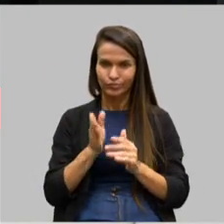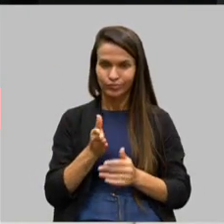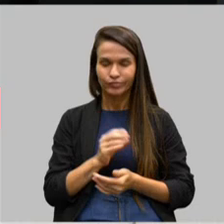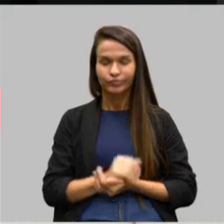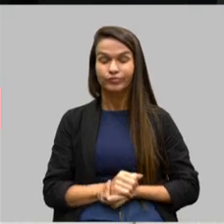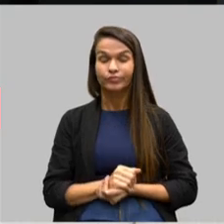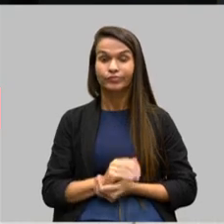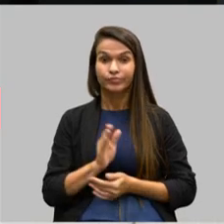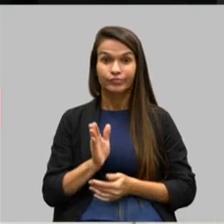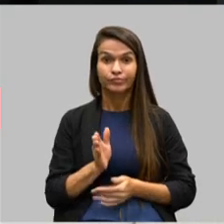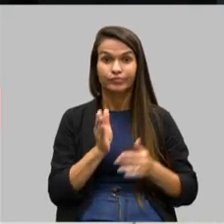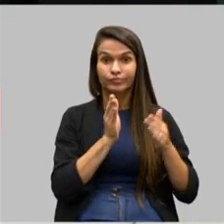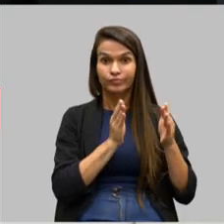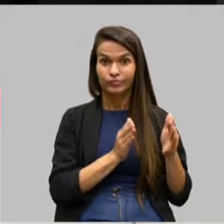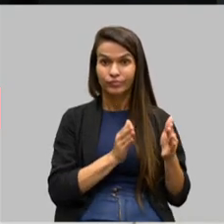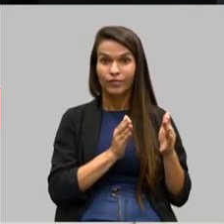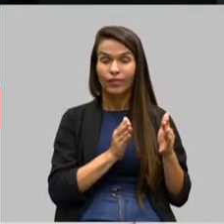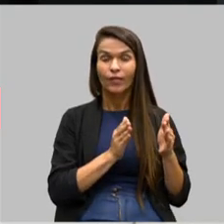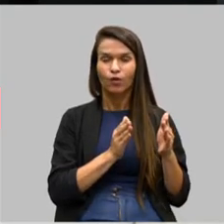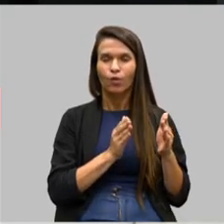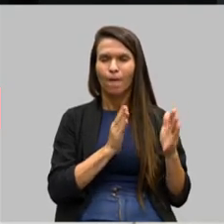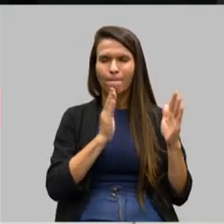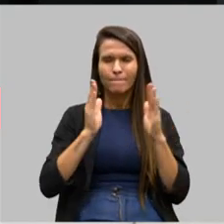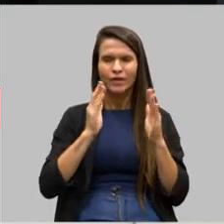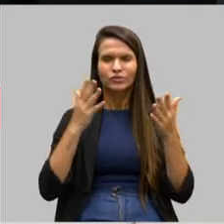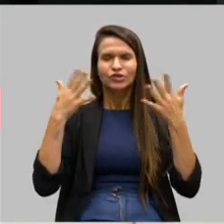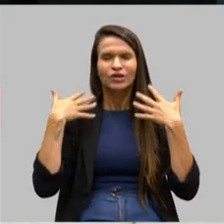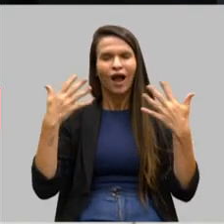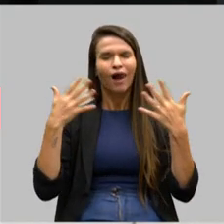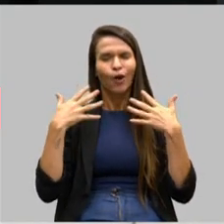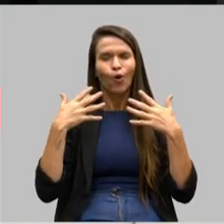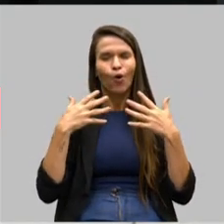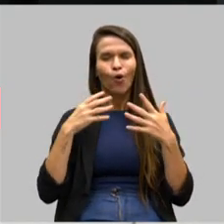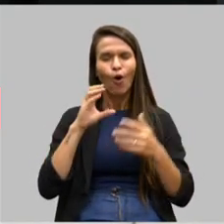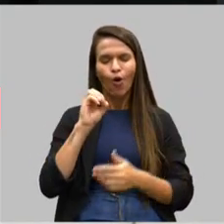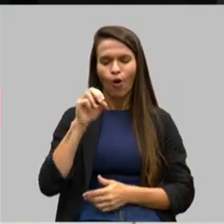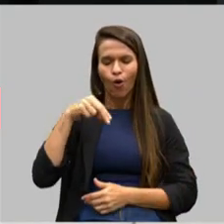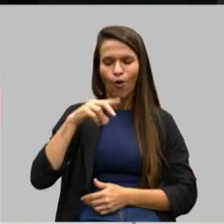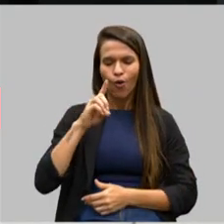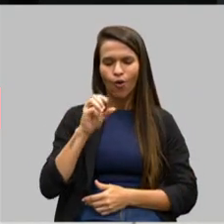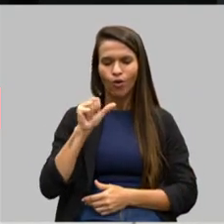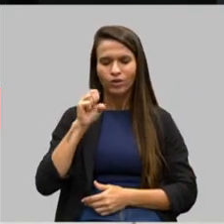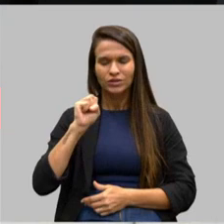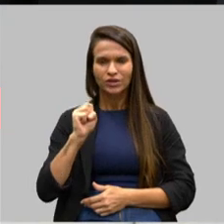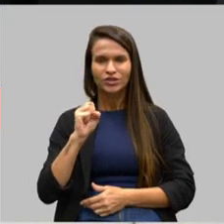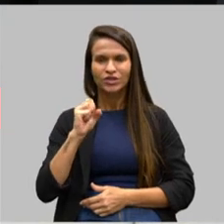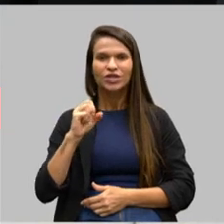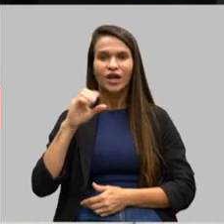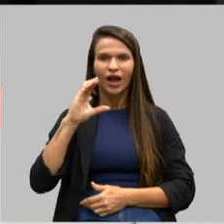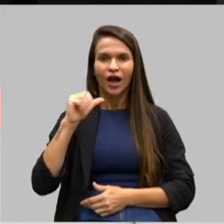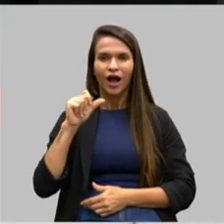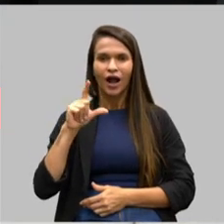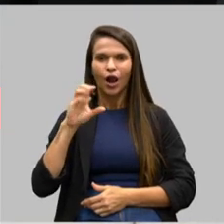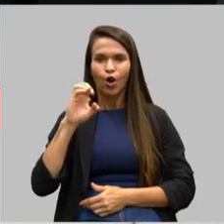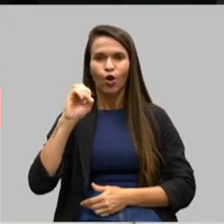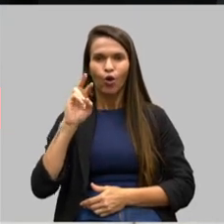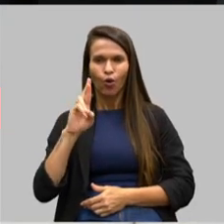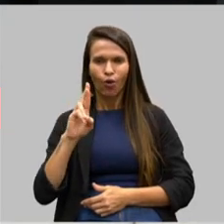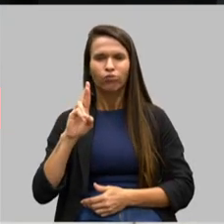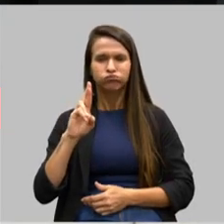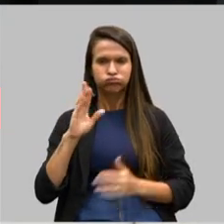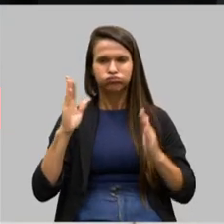Passando, então, para as ondas de calor. O que são ondas de calor? Essas ondas, elas se devem